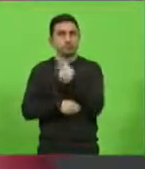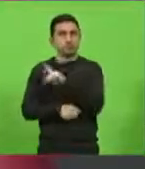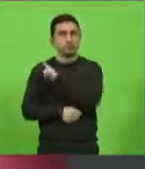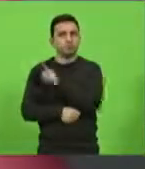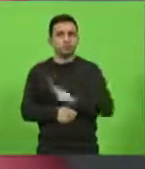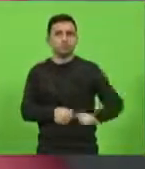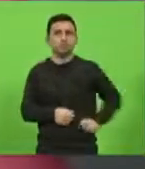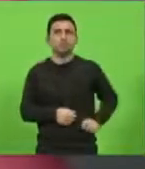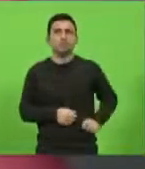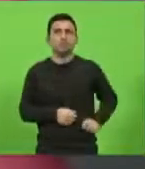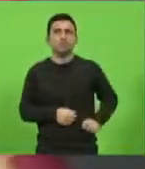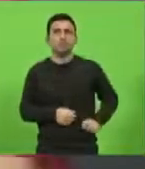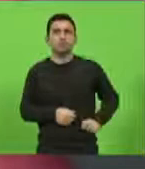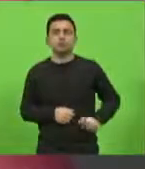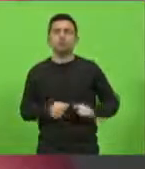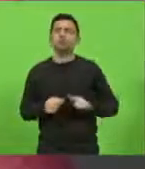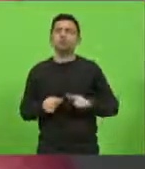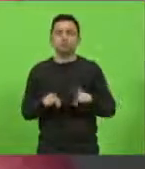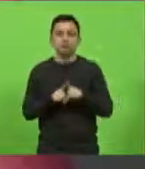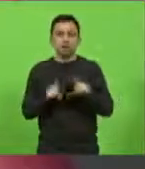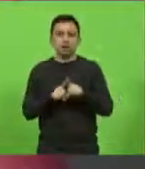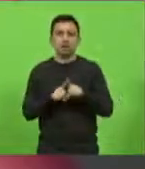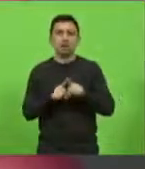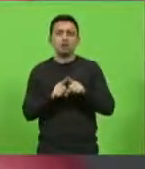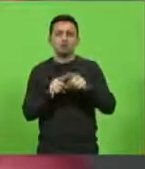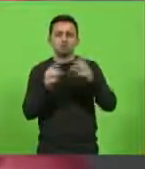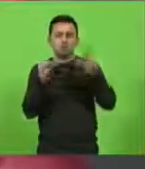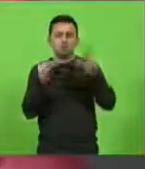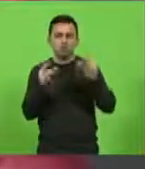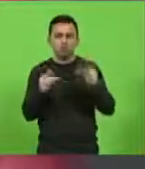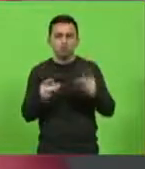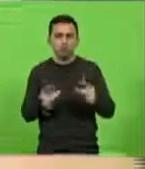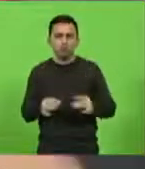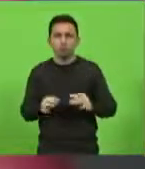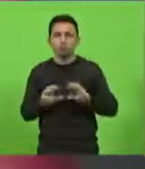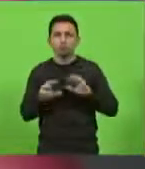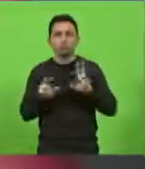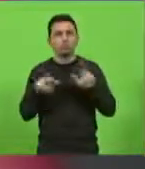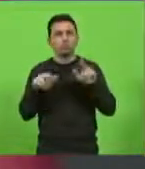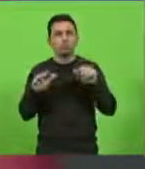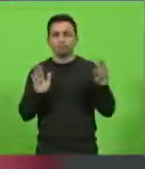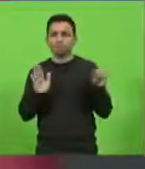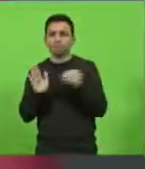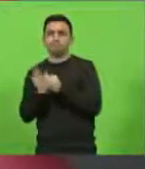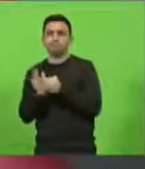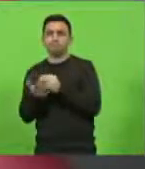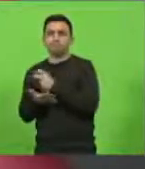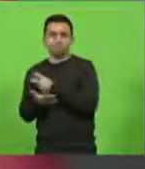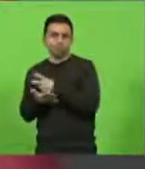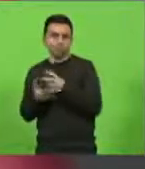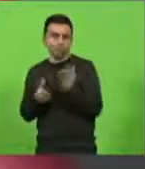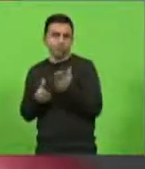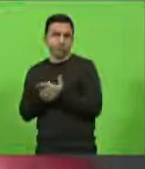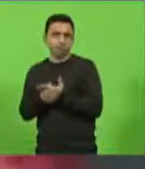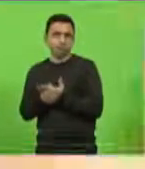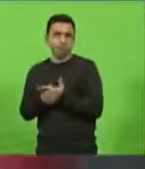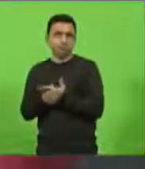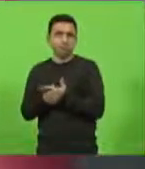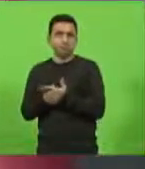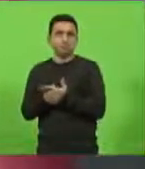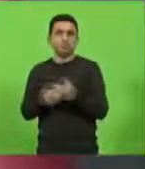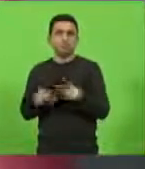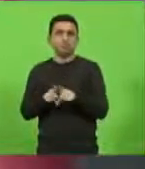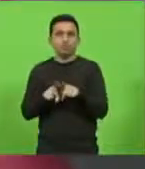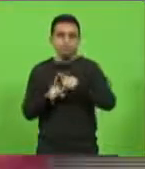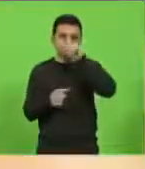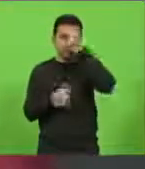cuja íntegra dos Autos também nunca foi levar os autos deste processo de vítima ainda assim é importante desses registrar que a